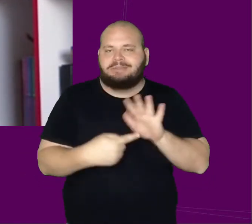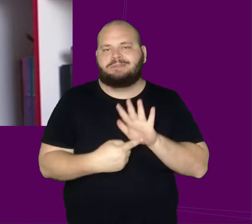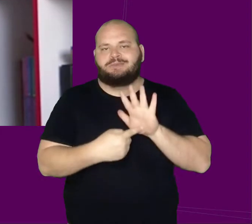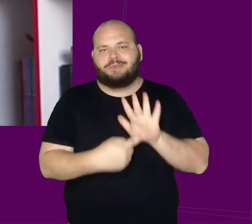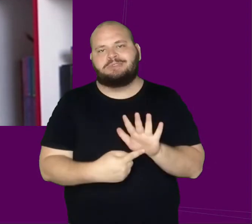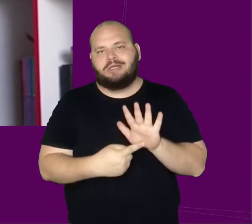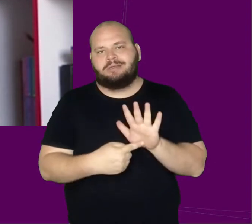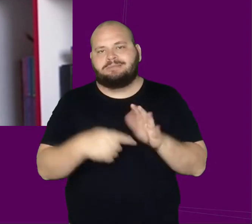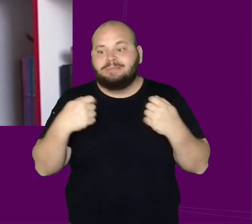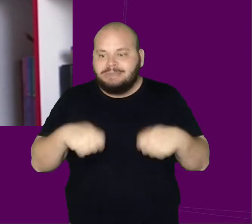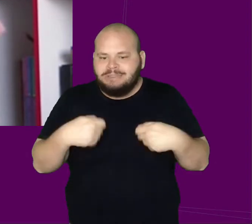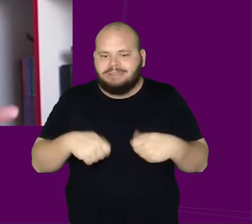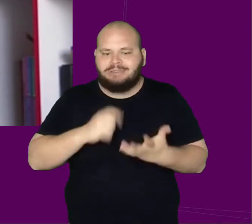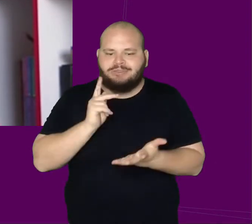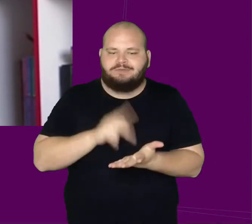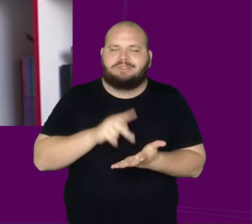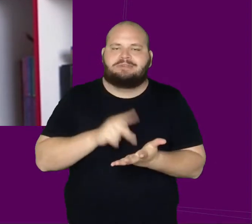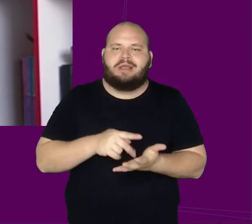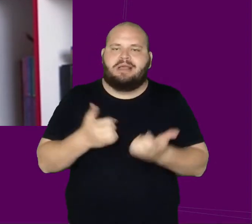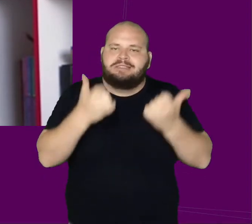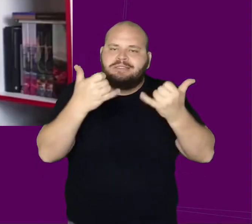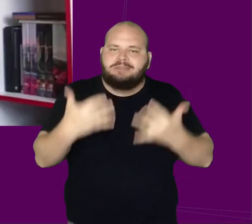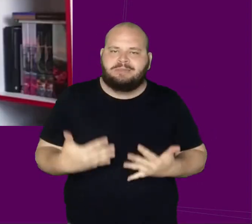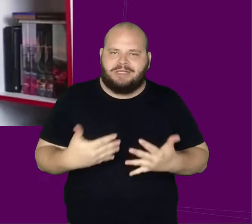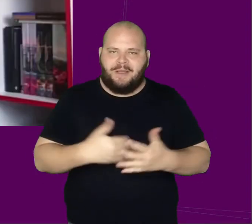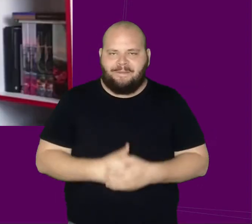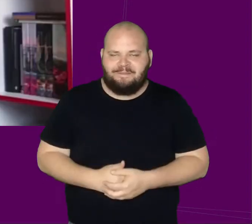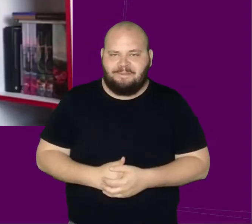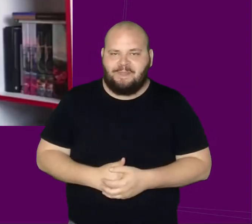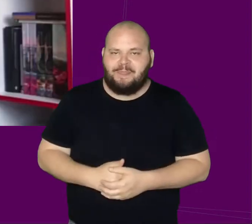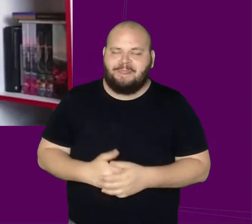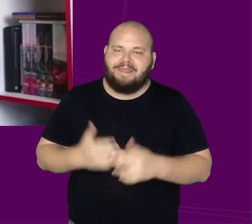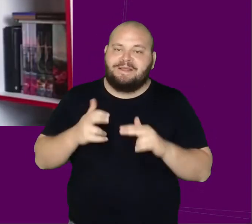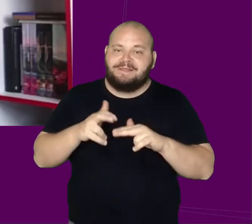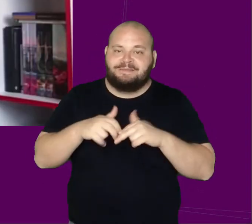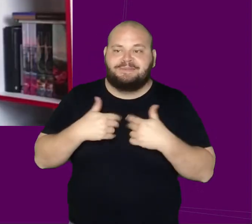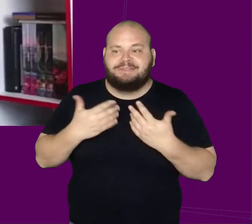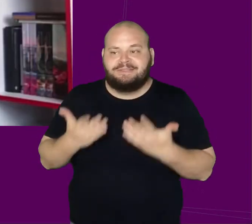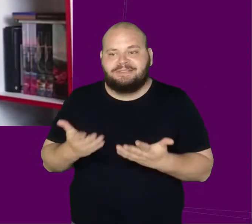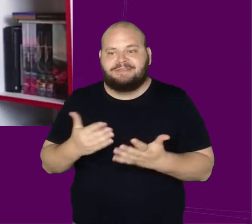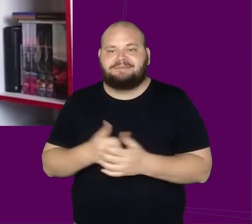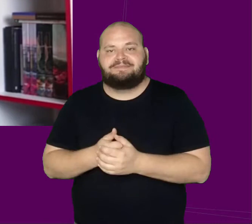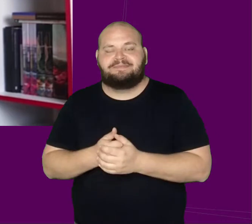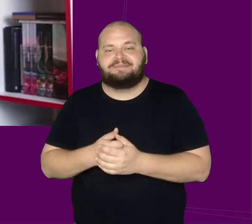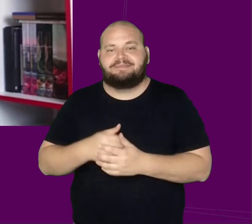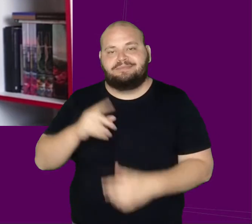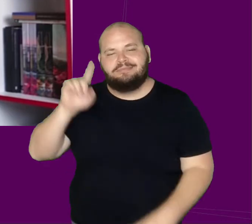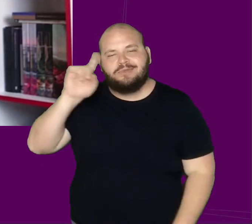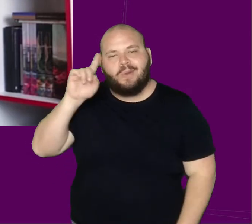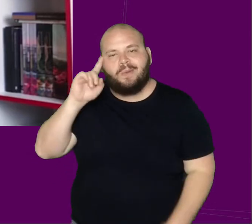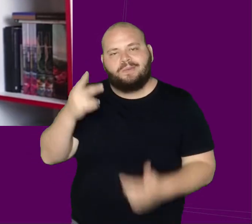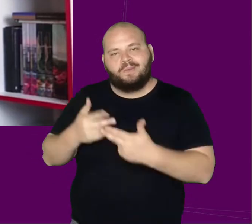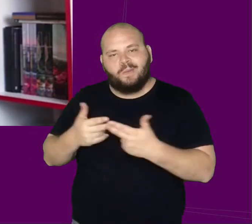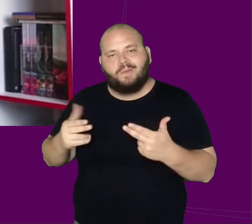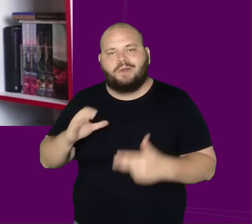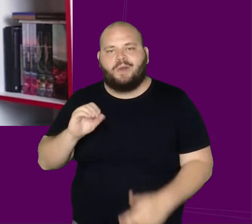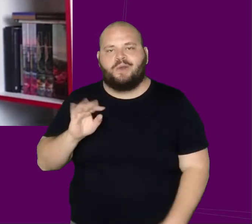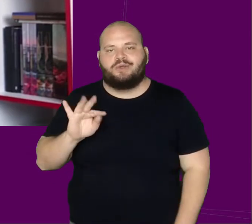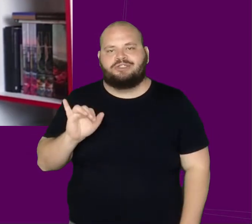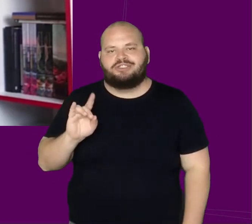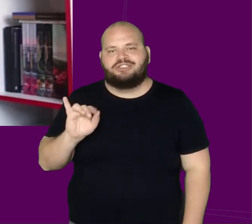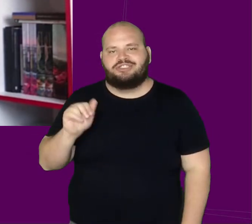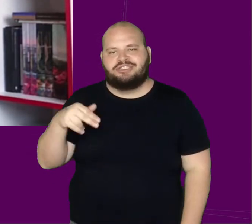demonstrar, dos quais ela precisa realmente falar. Então, estão aí o cotidiano, a